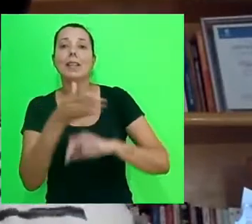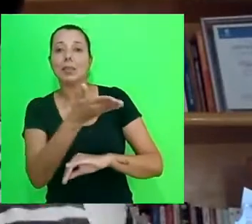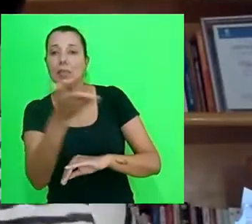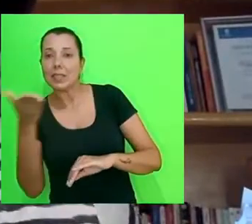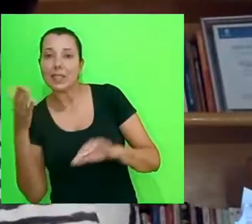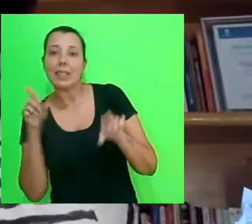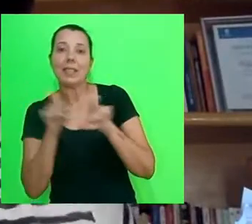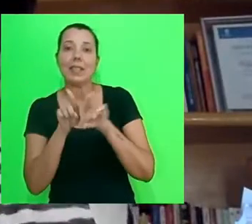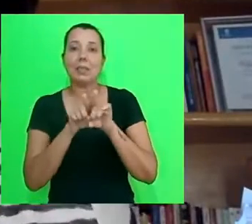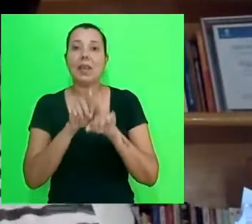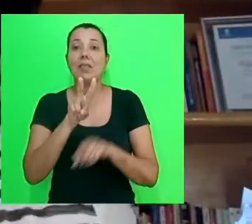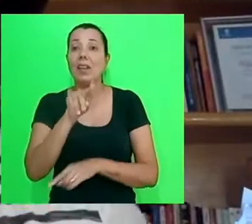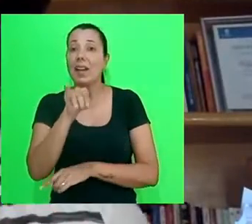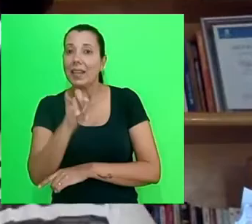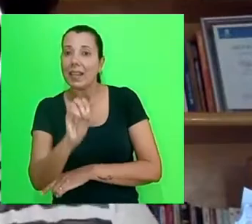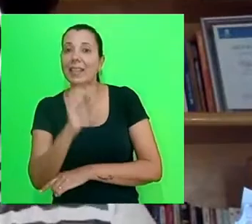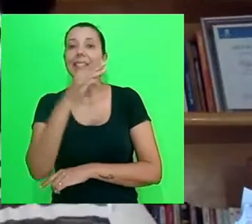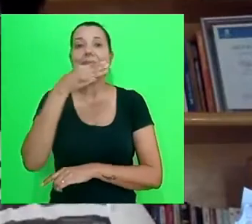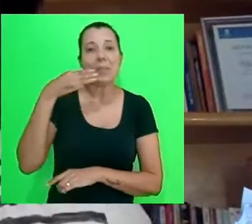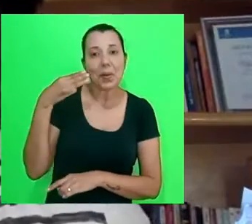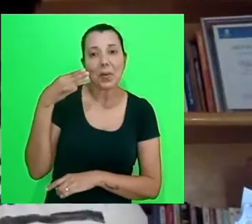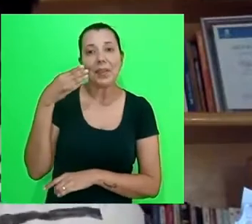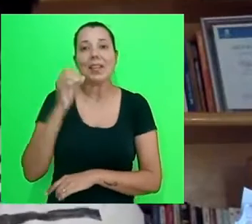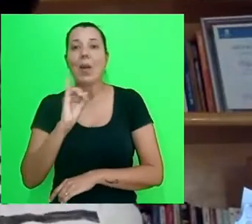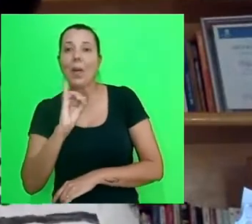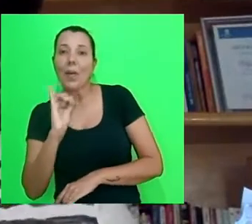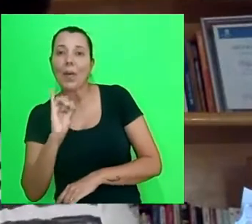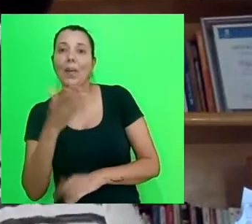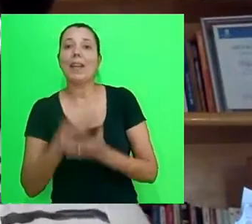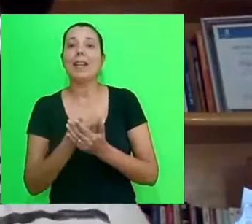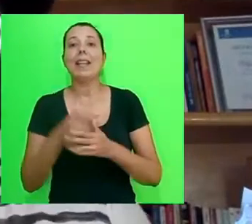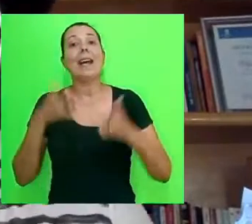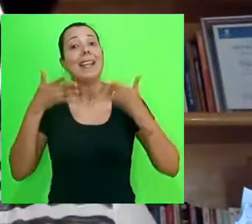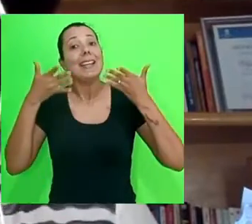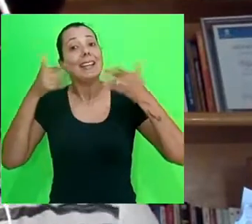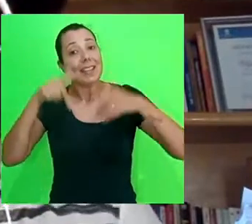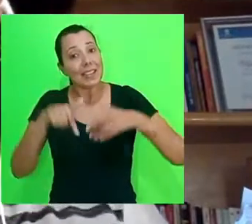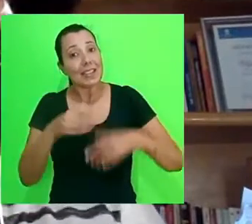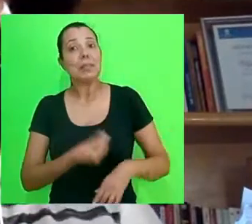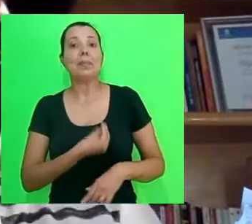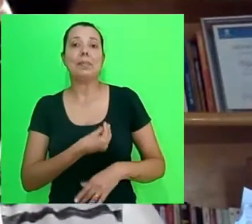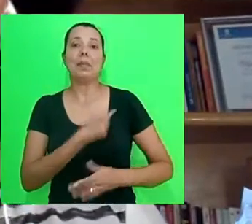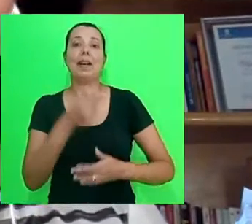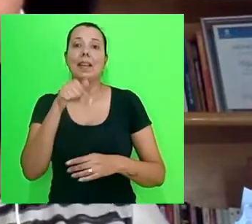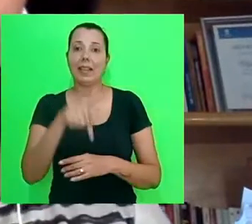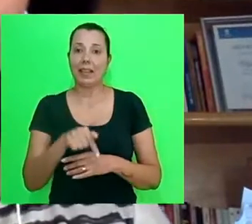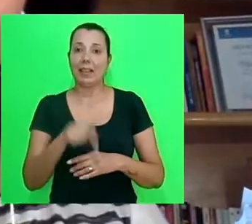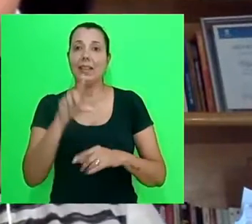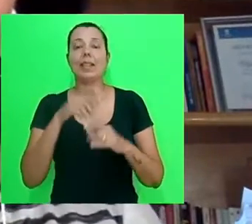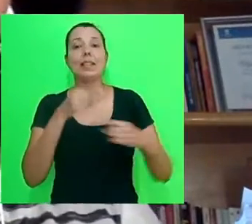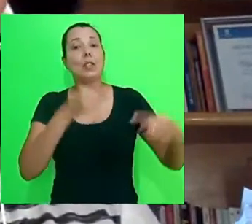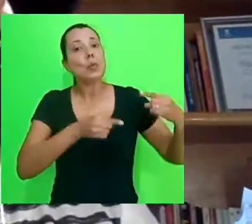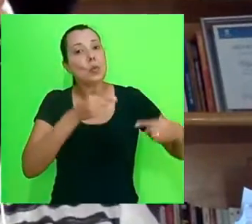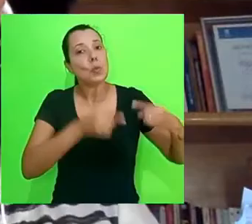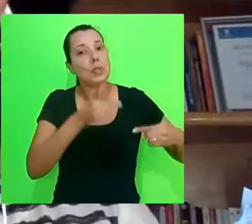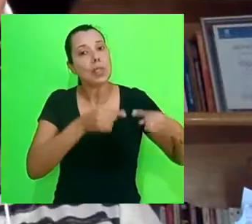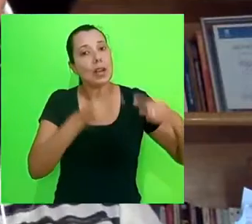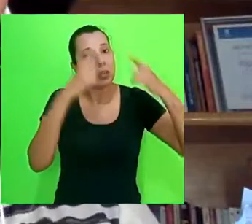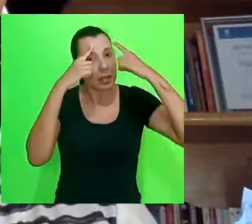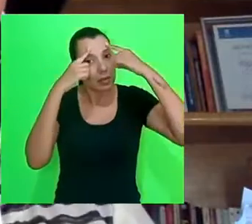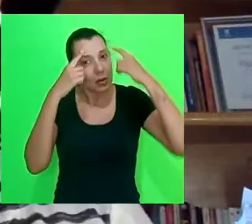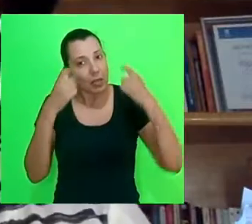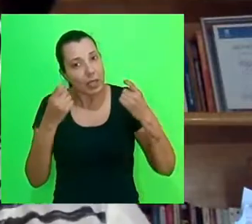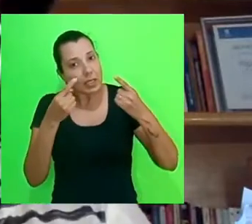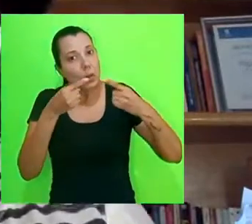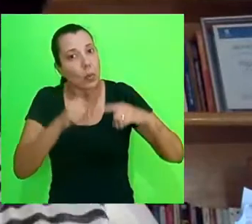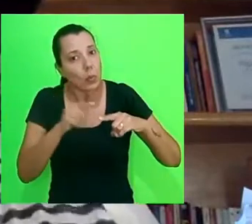Valesca, a Mônica, Olá. Dizer que é uma alegria muito grande poder participar desse debate acerca da violência contra a mulher em tempos